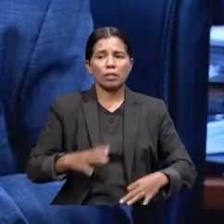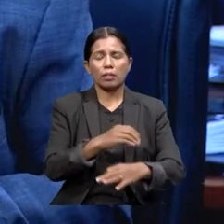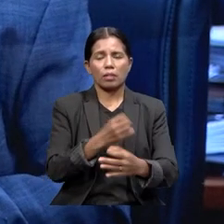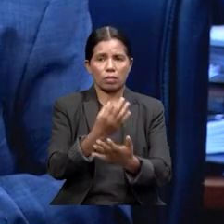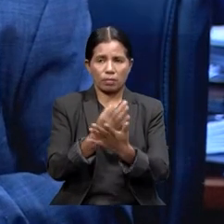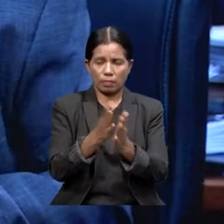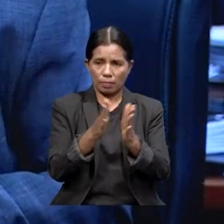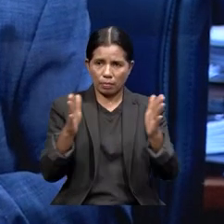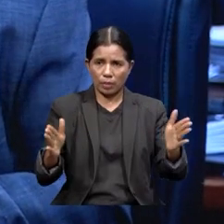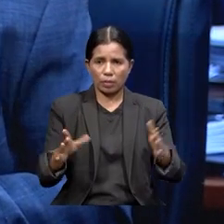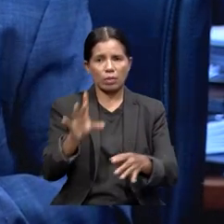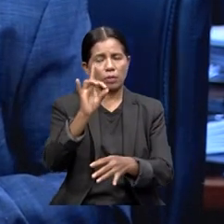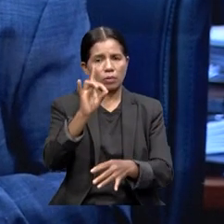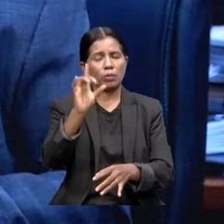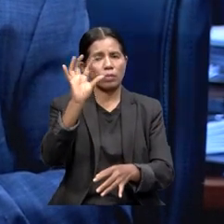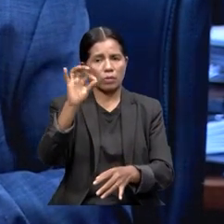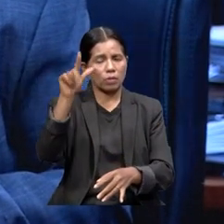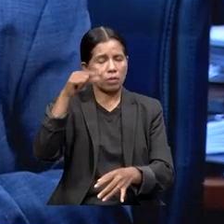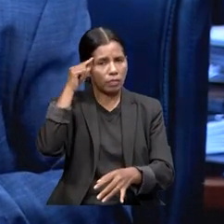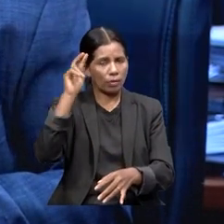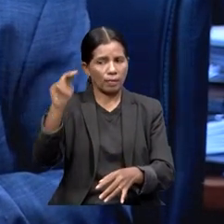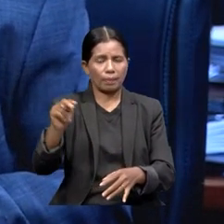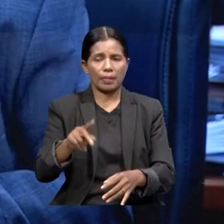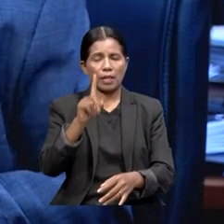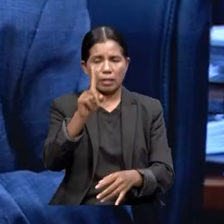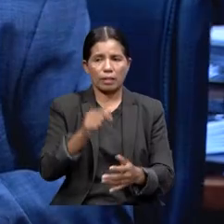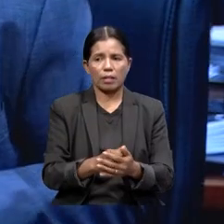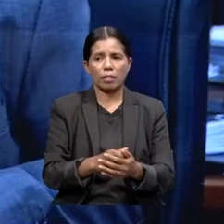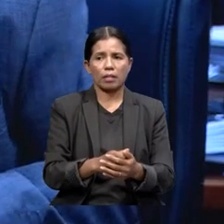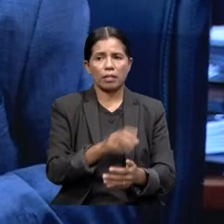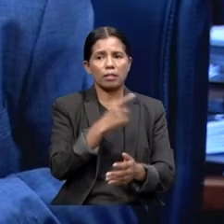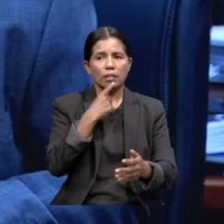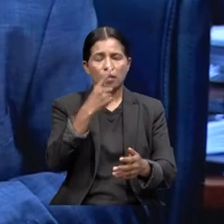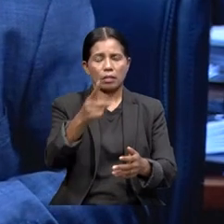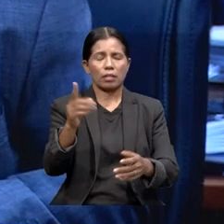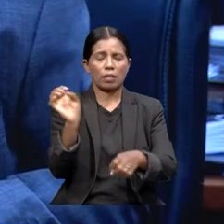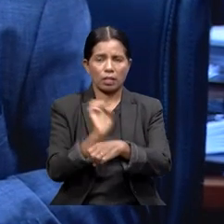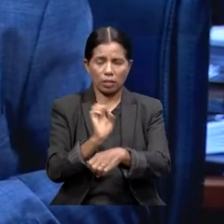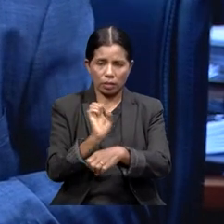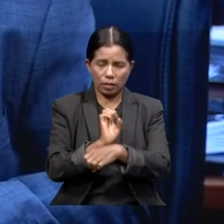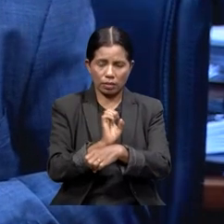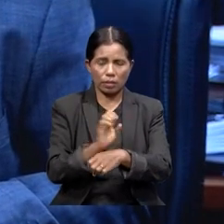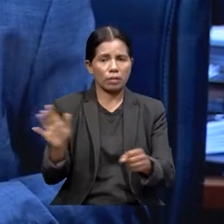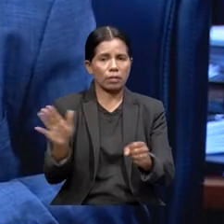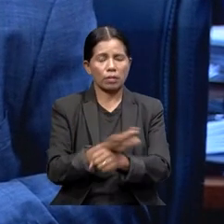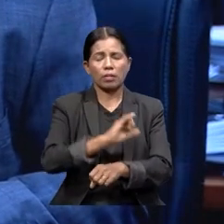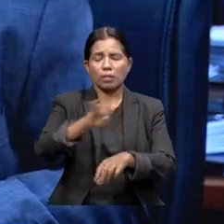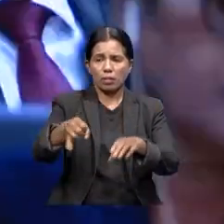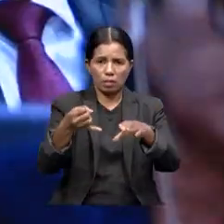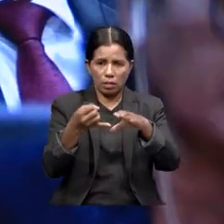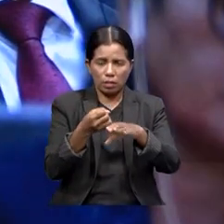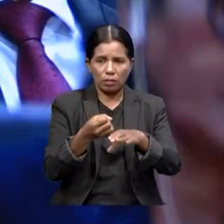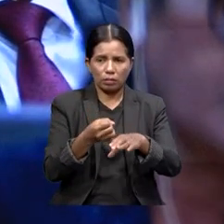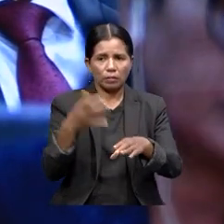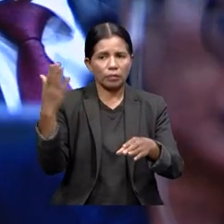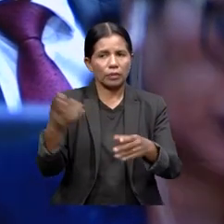bot nono governo nia. E parte ida, projeta crescimento econômico sustentável no inclusivo e